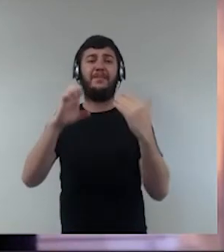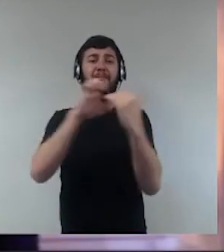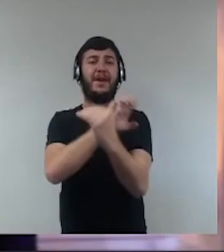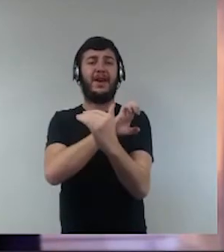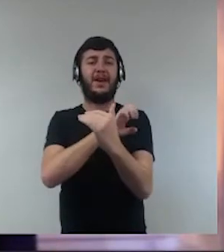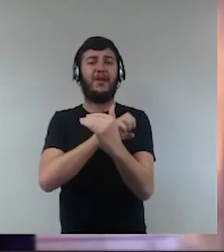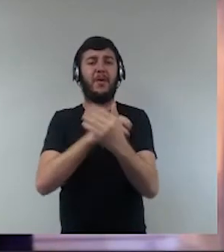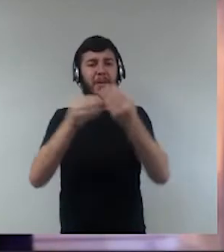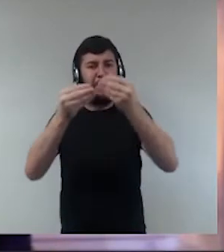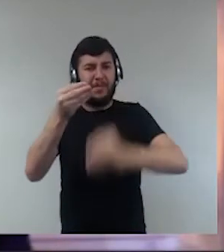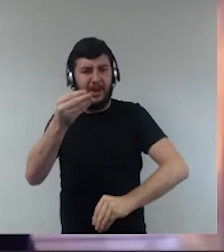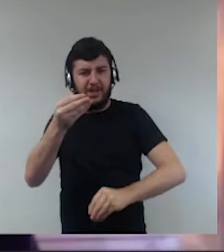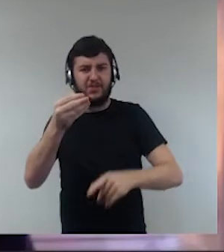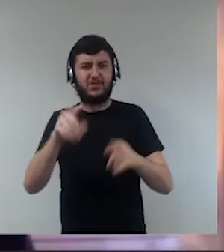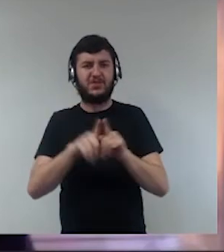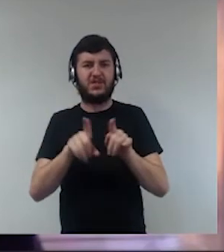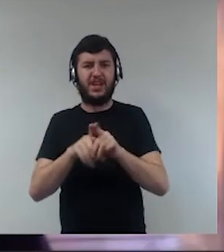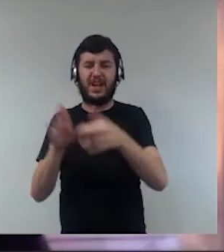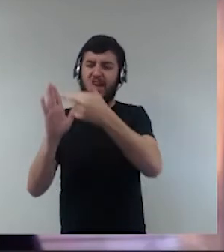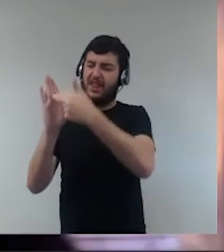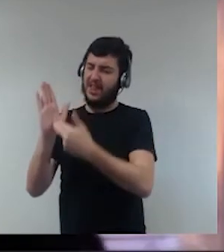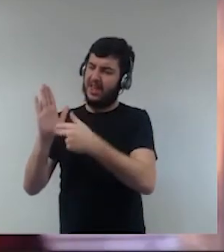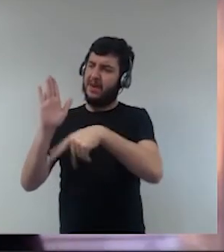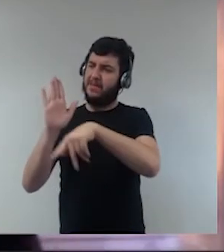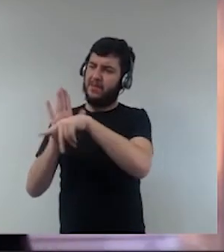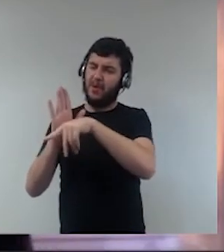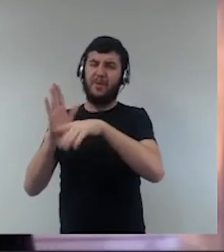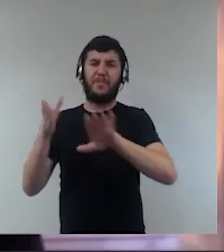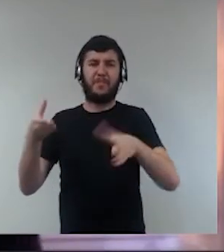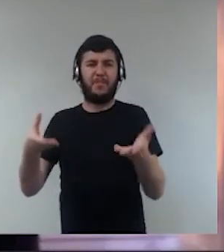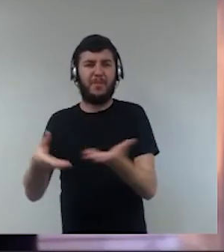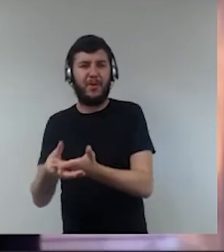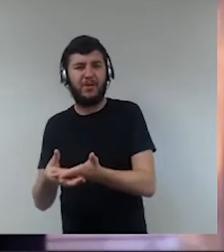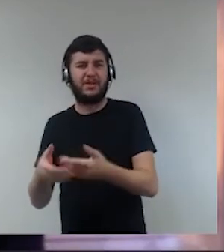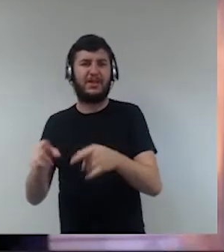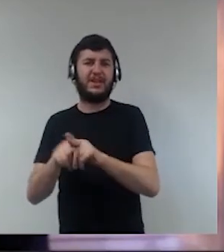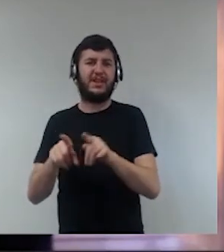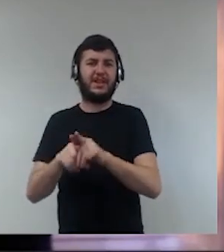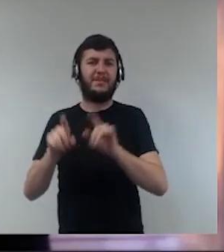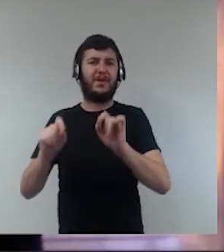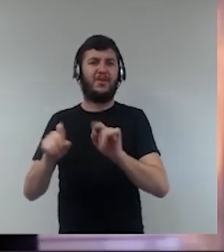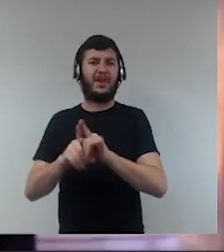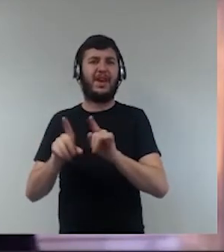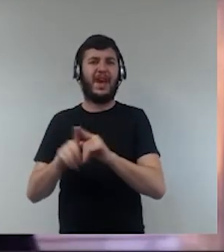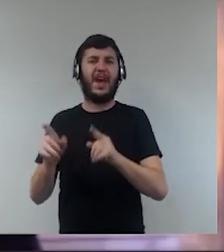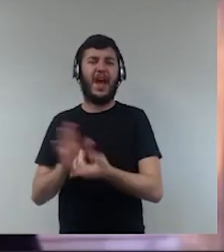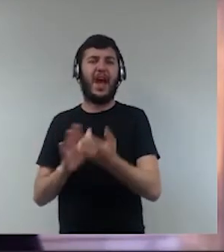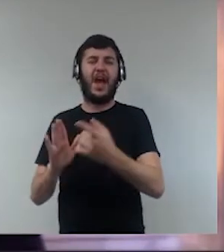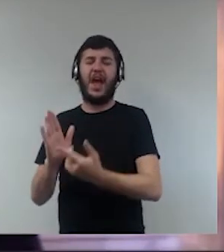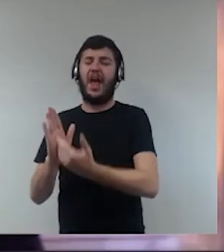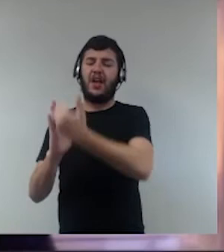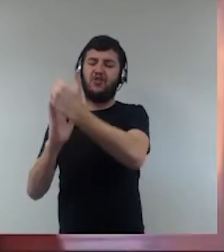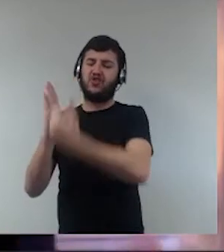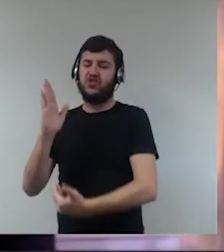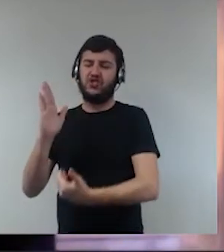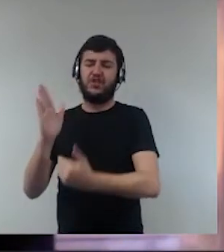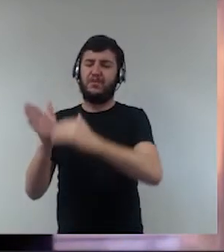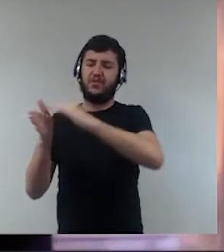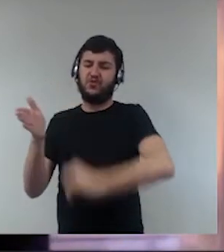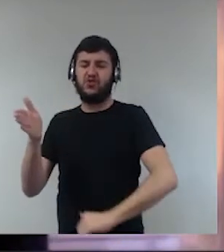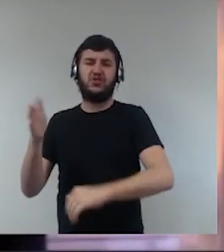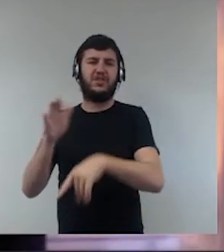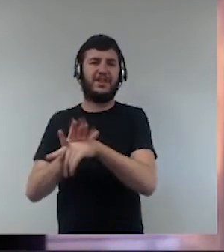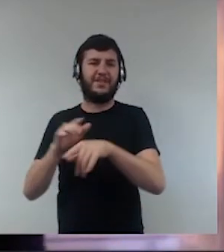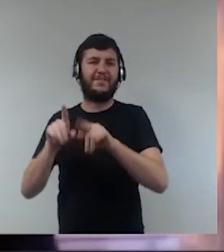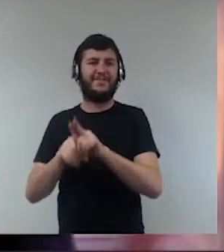princípios processuais, isso mitiga os princípios processuais. Como bem disse a professora Rogéria, nós estamos falando